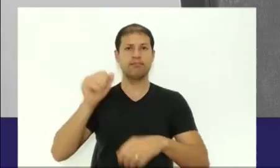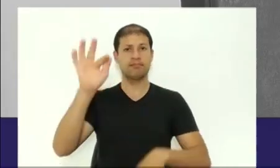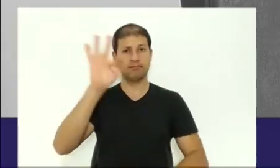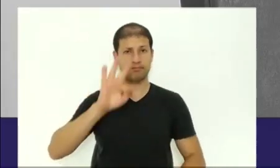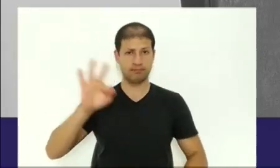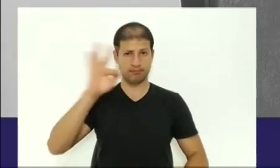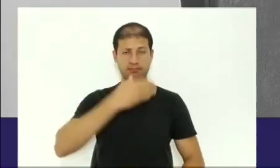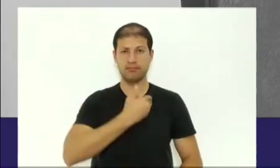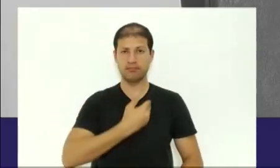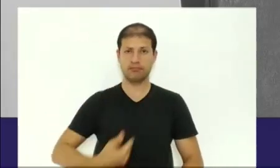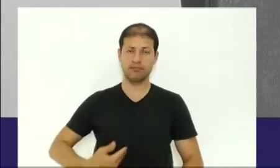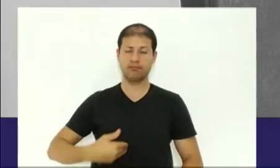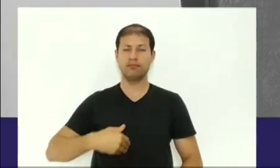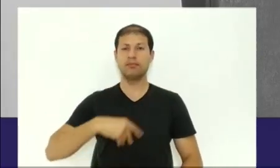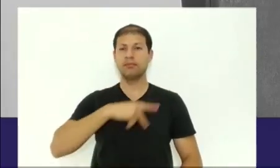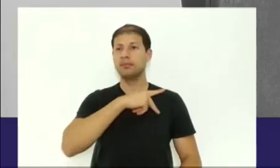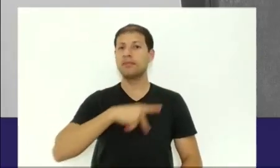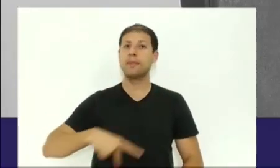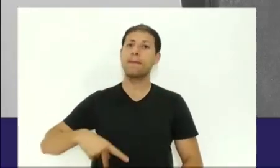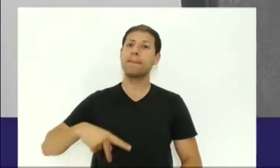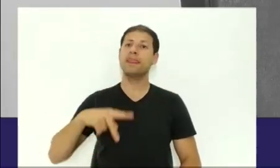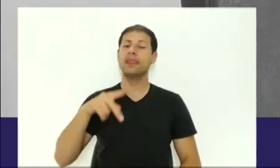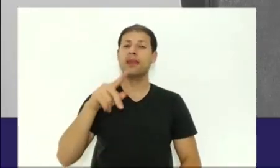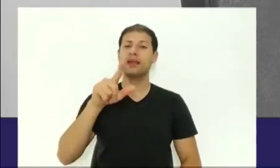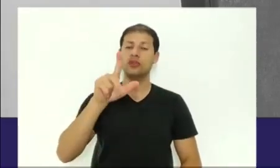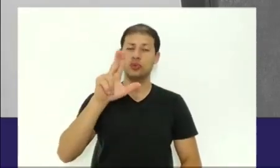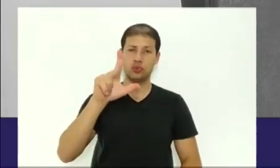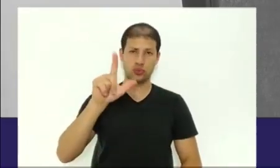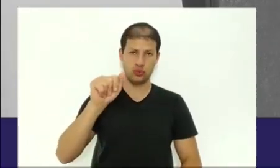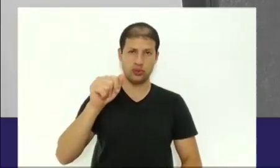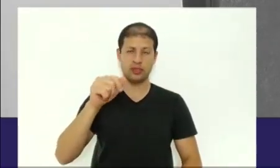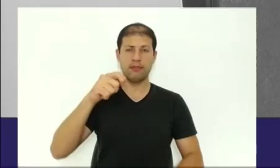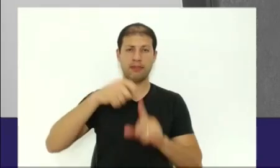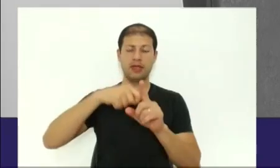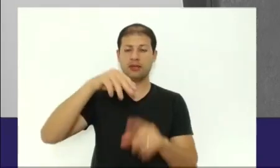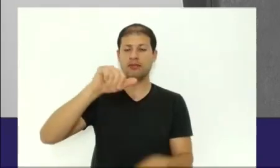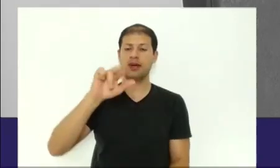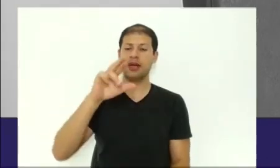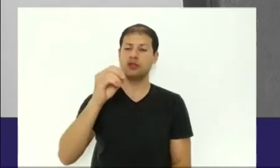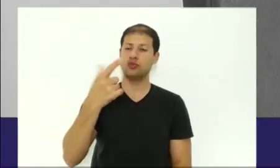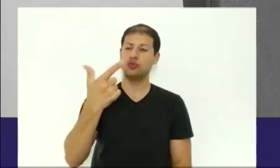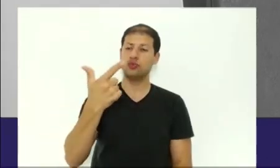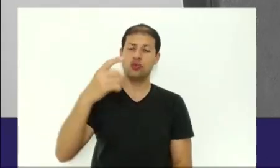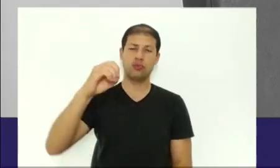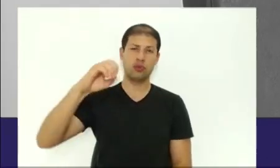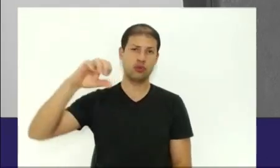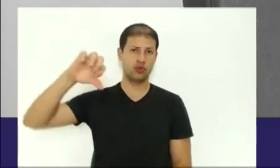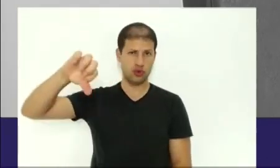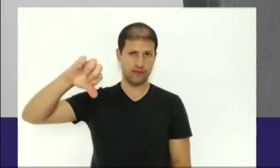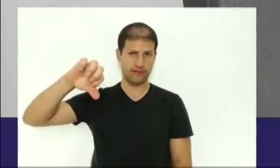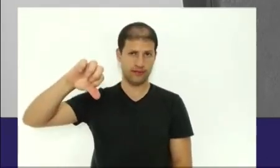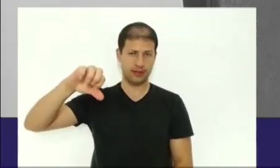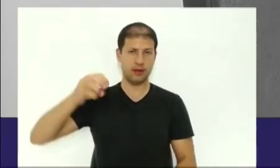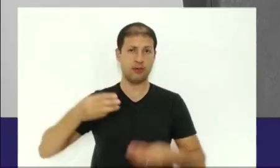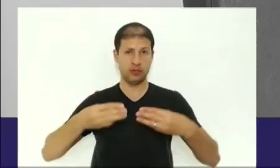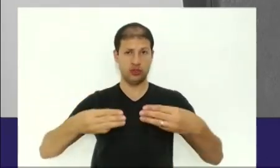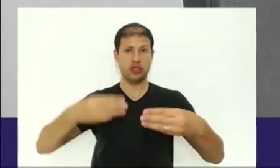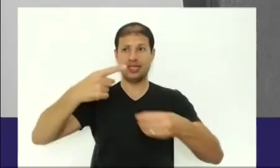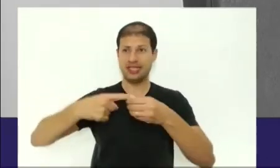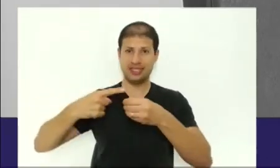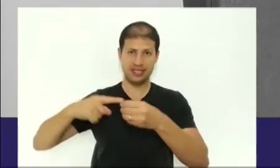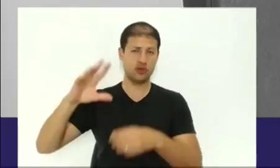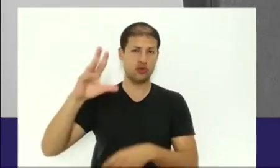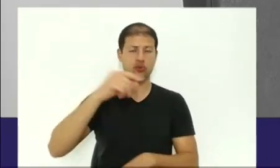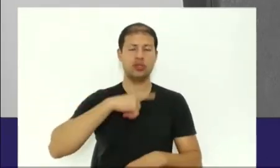do presidente Luiz Inácio Lula da Silva em março de 2009. Sob gestão do Ministério das Cidades, o programa oferece subsídio